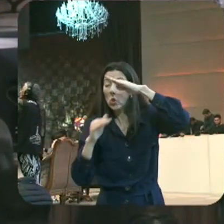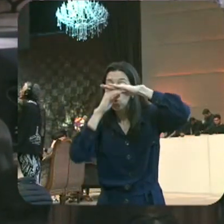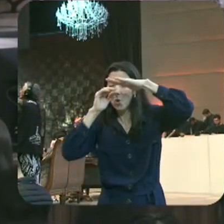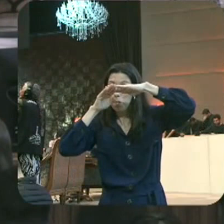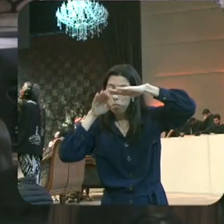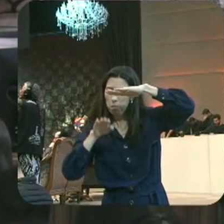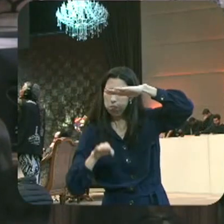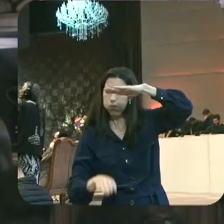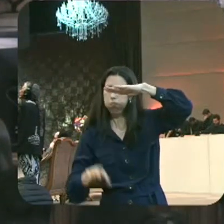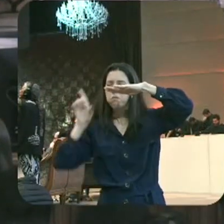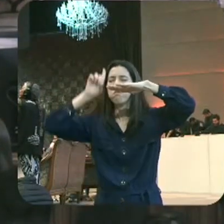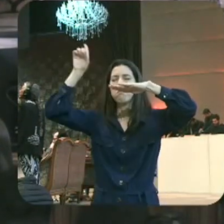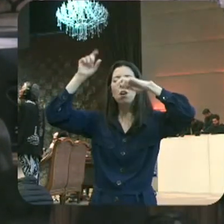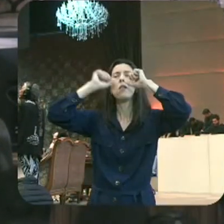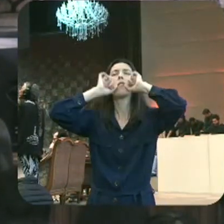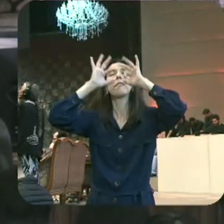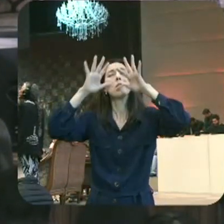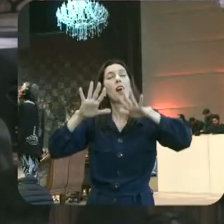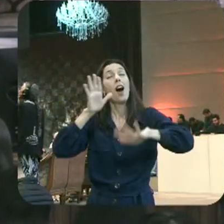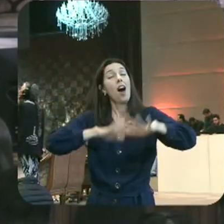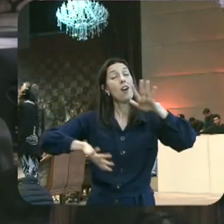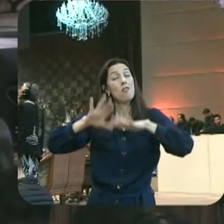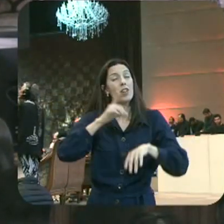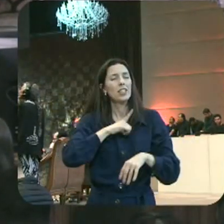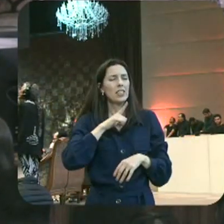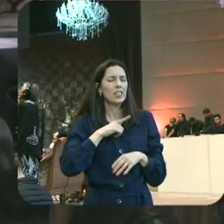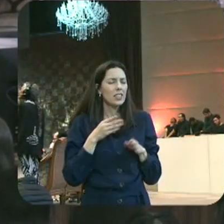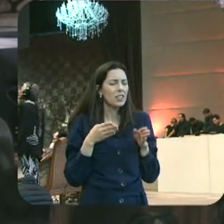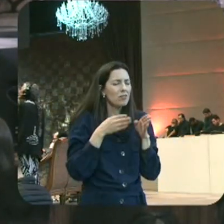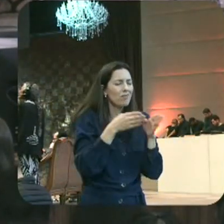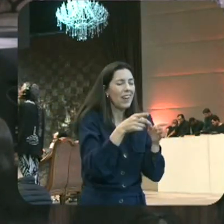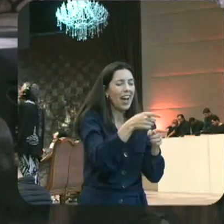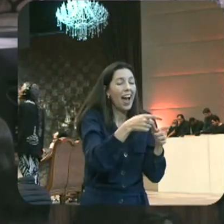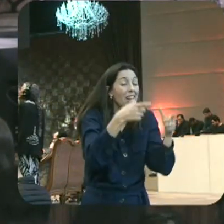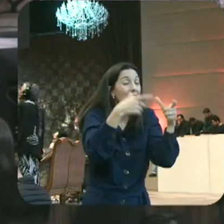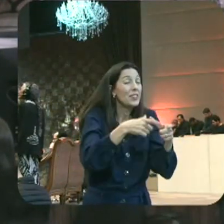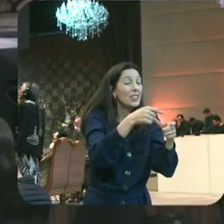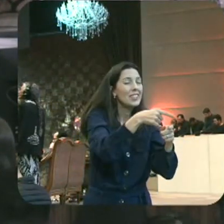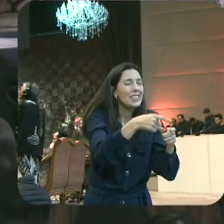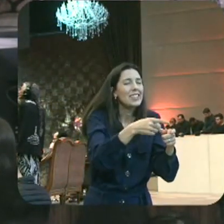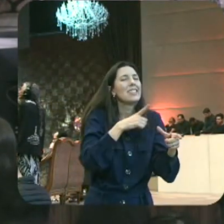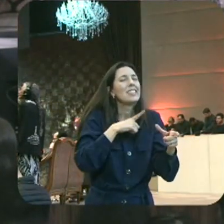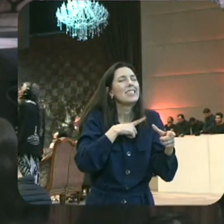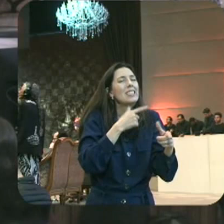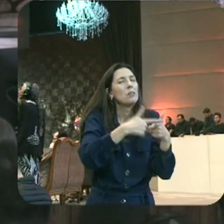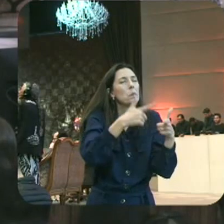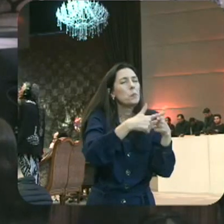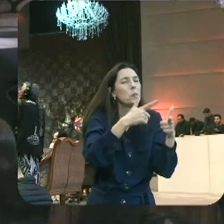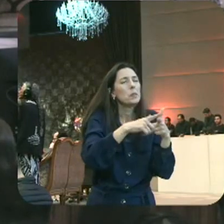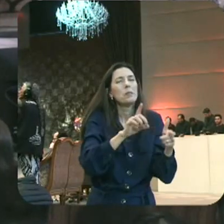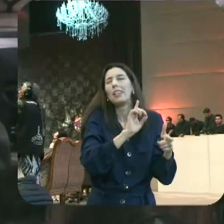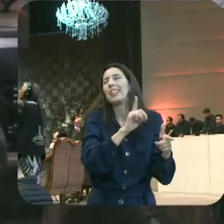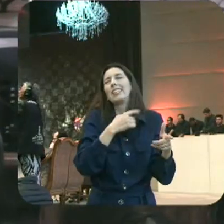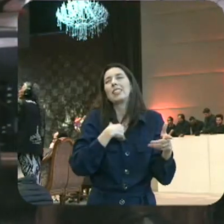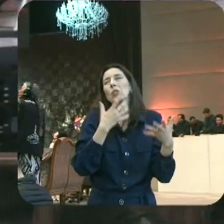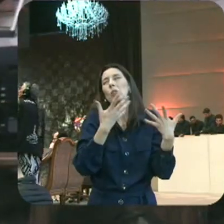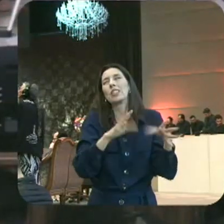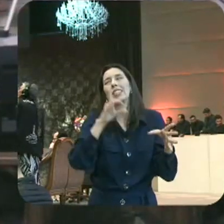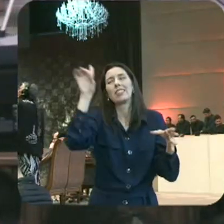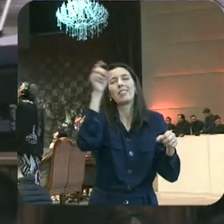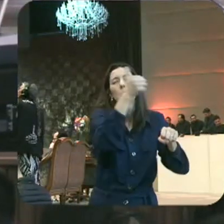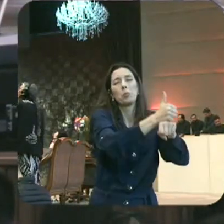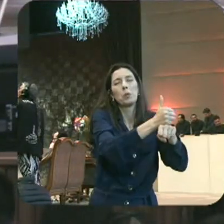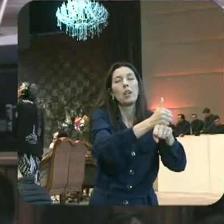vezes segura. A gente diz, não, essa área aqui não, Deus. E nesta manhã o Senhor tirou as